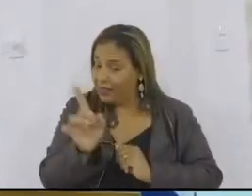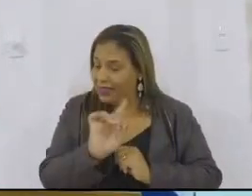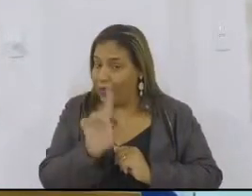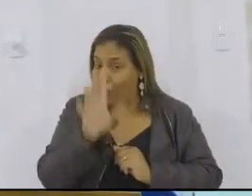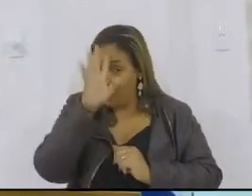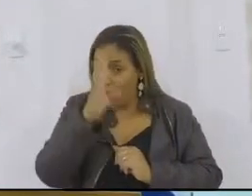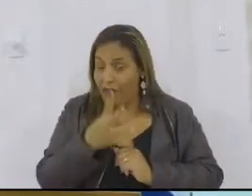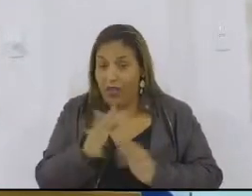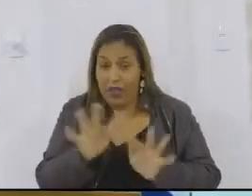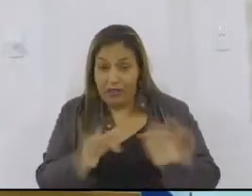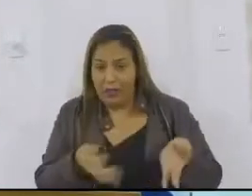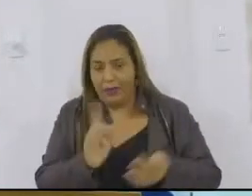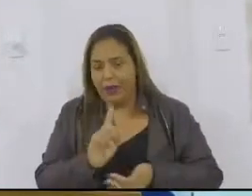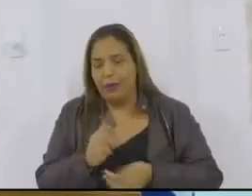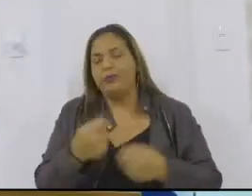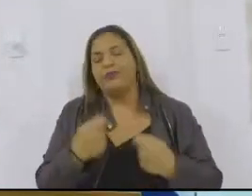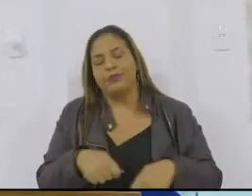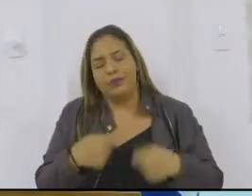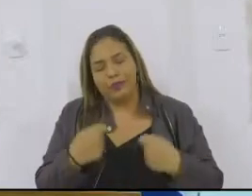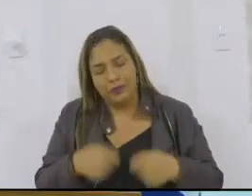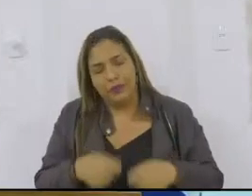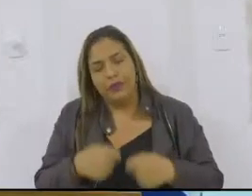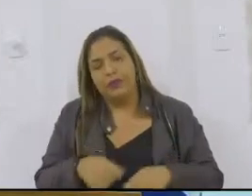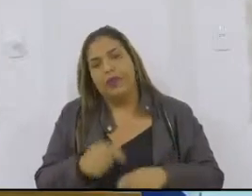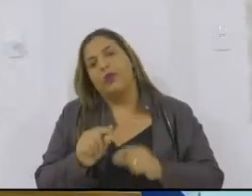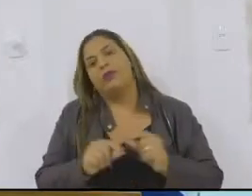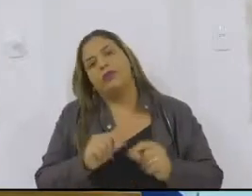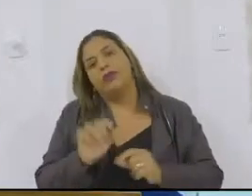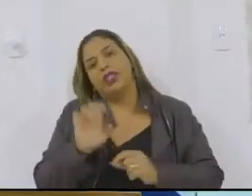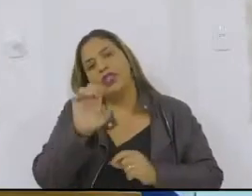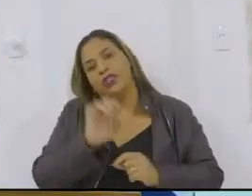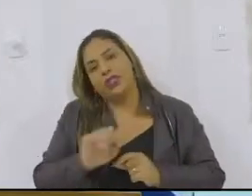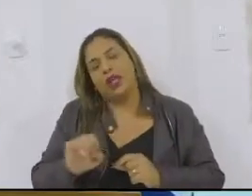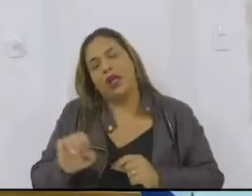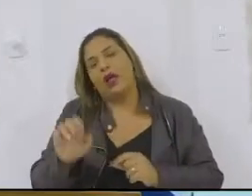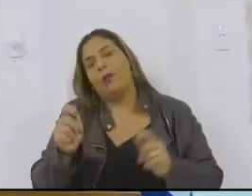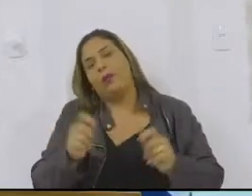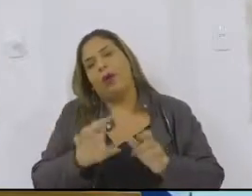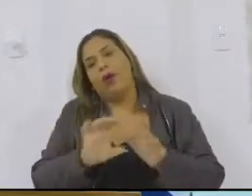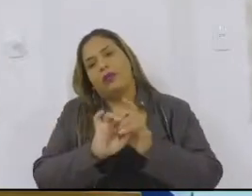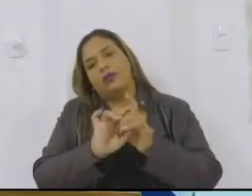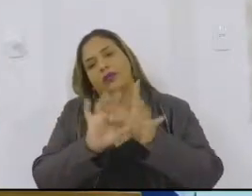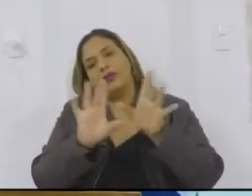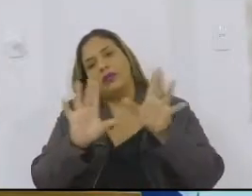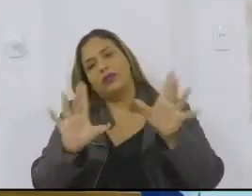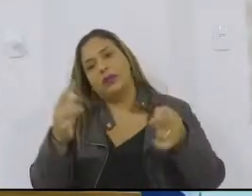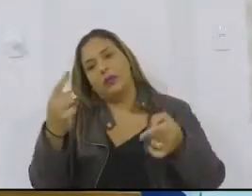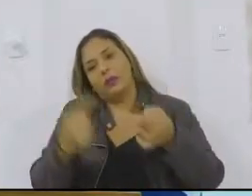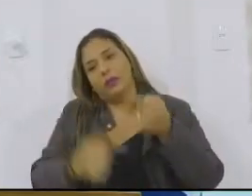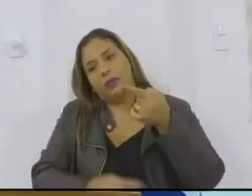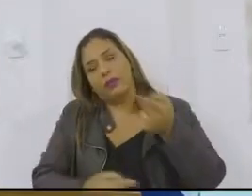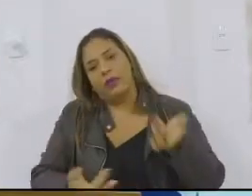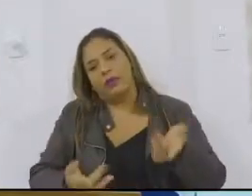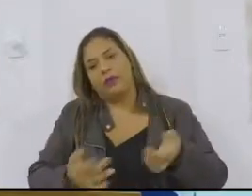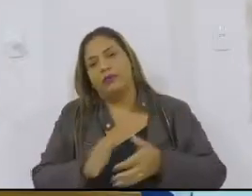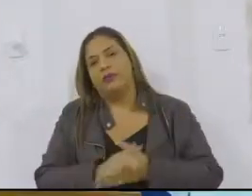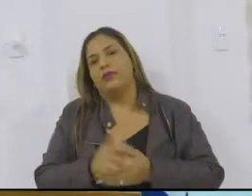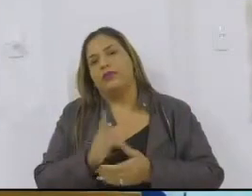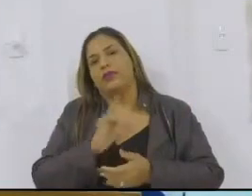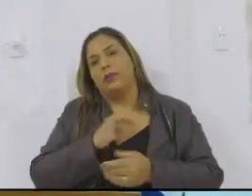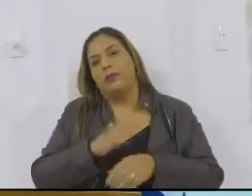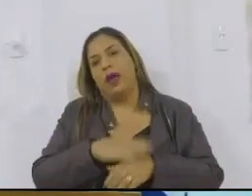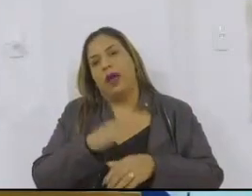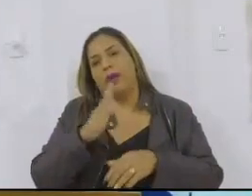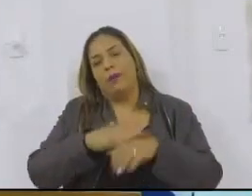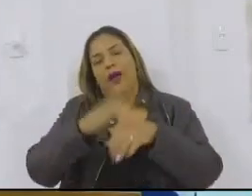resolver, precisa que o Estado abra mais concessão licitatória para poder a gente ter mais linha de vans. Então,